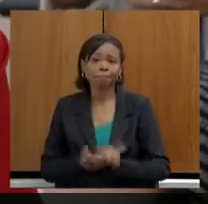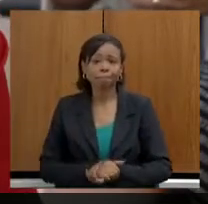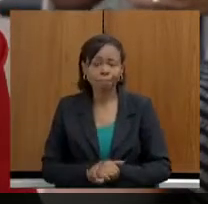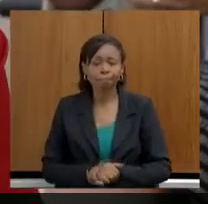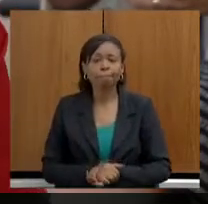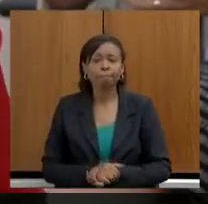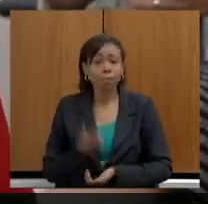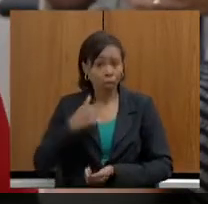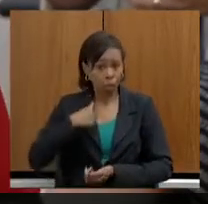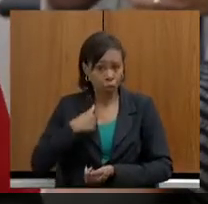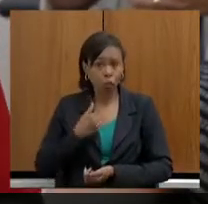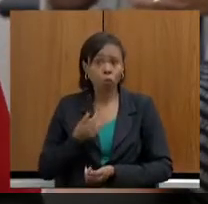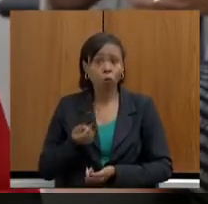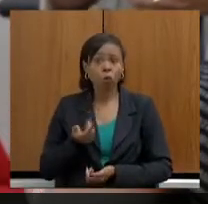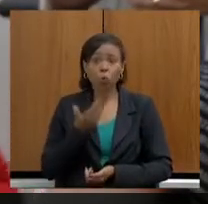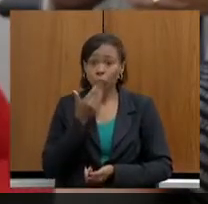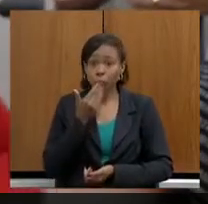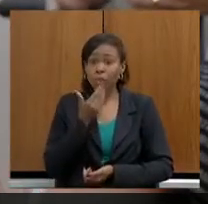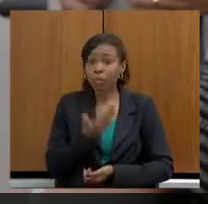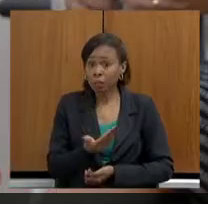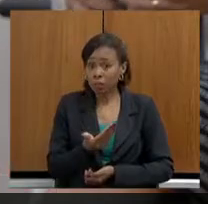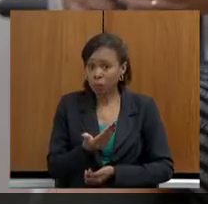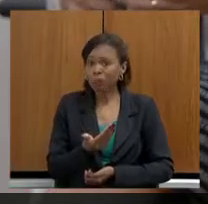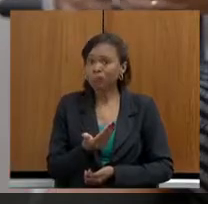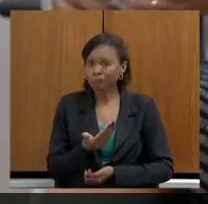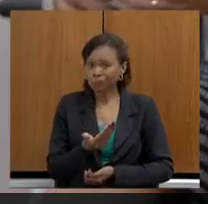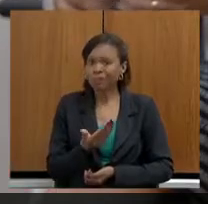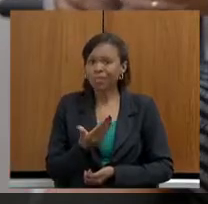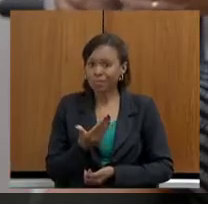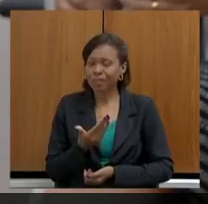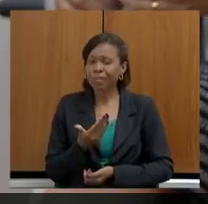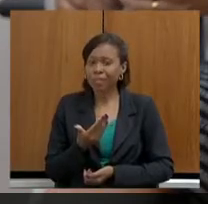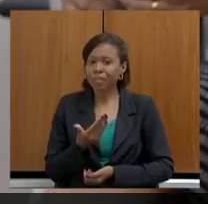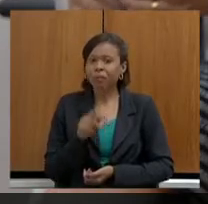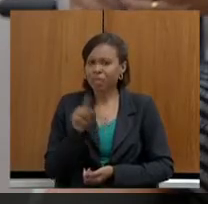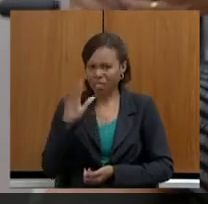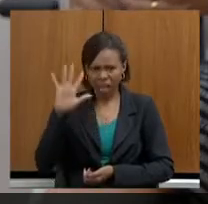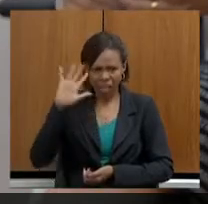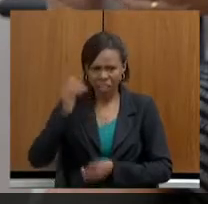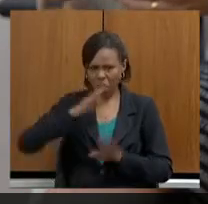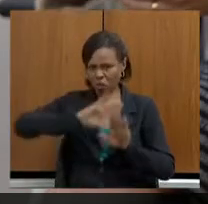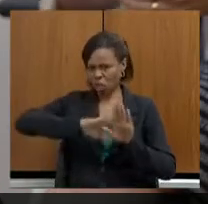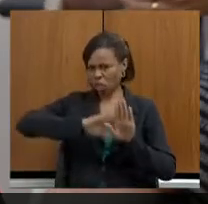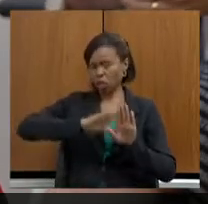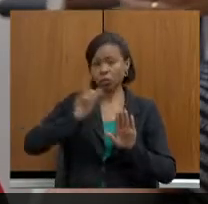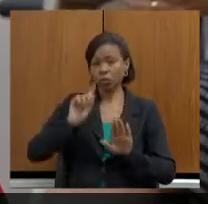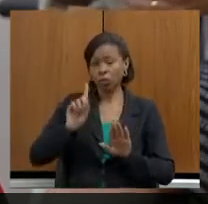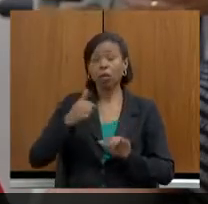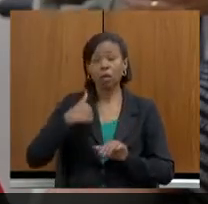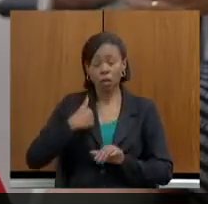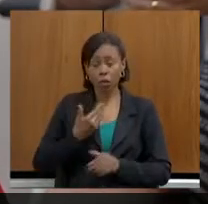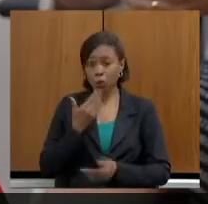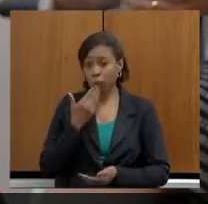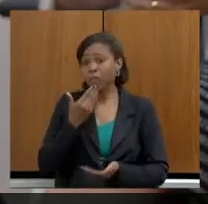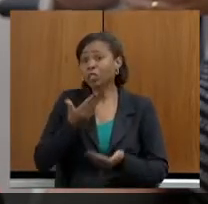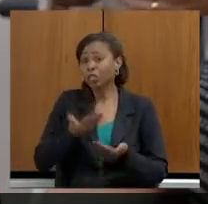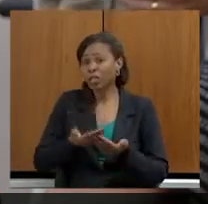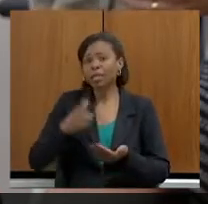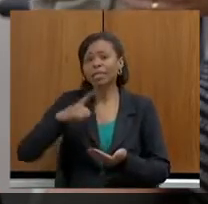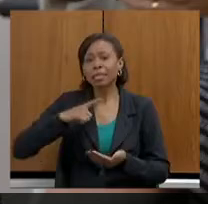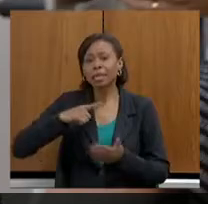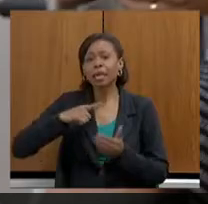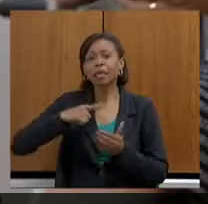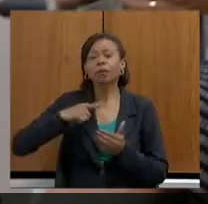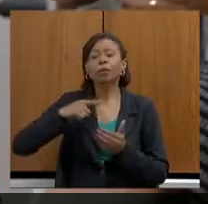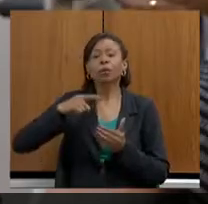Olha eu fiz um pedido vocês não dizerem que eu só tem posicionamento ideológico eu fiz um pedido tem um memorando